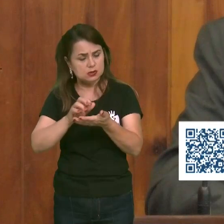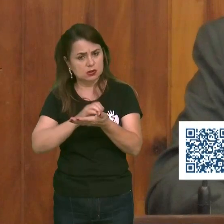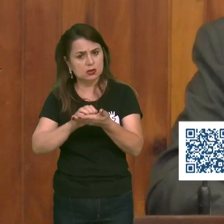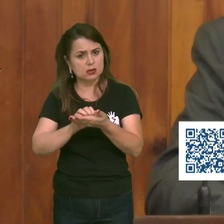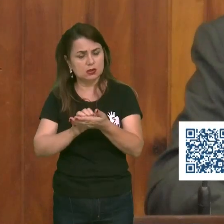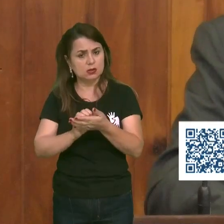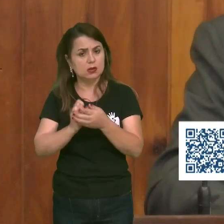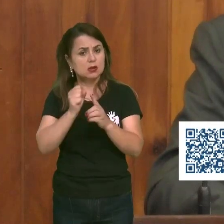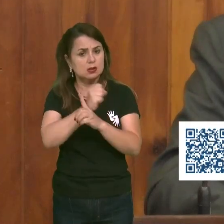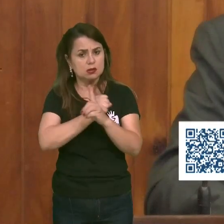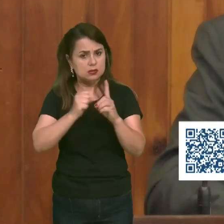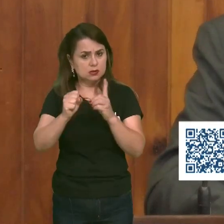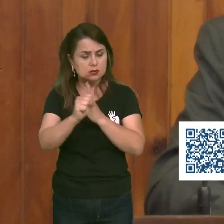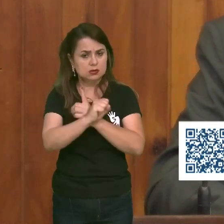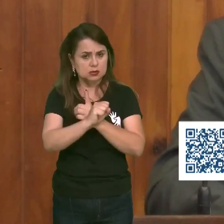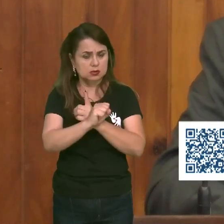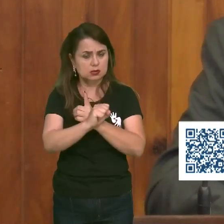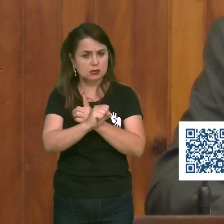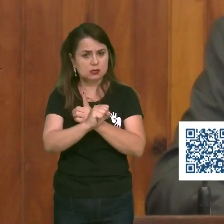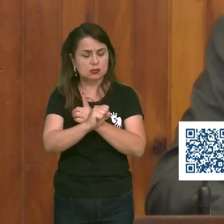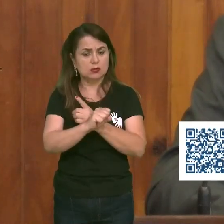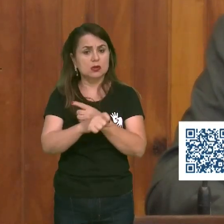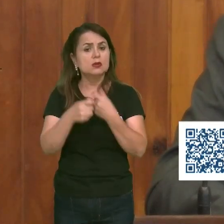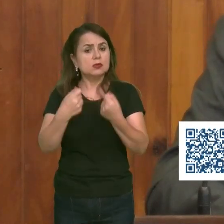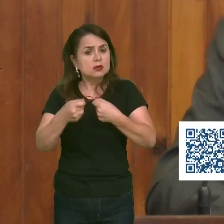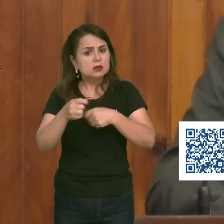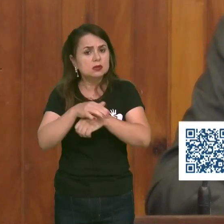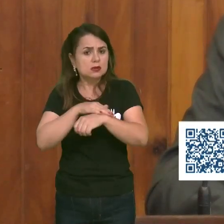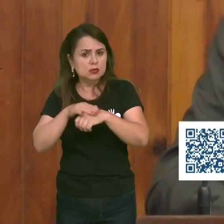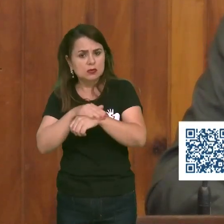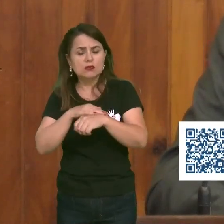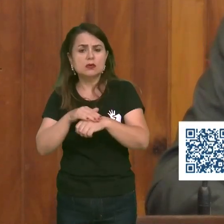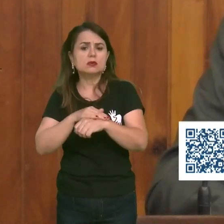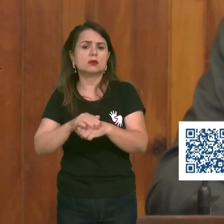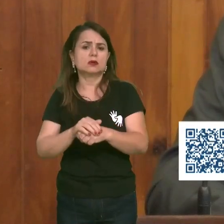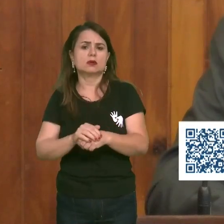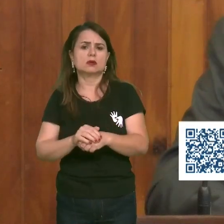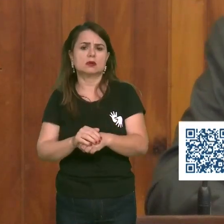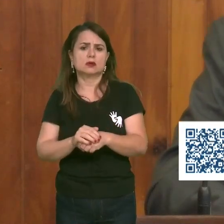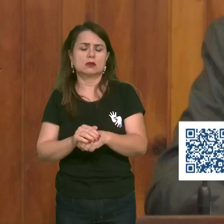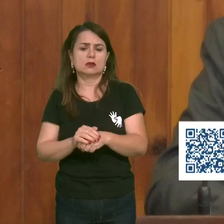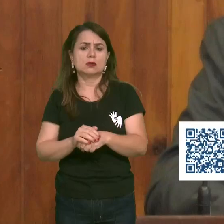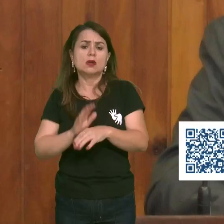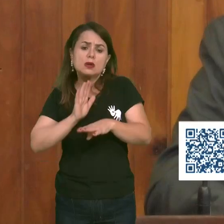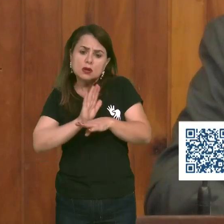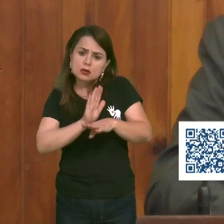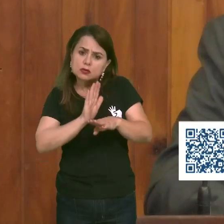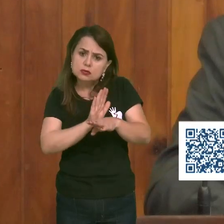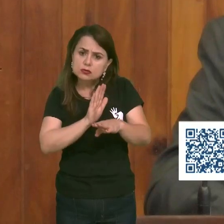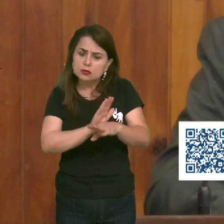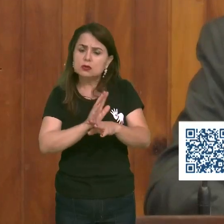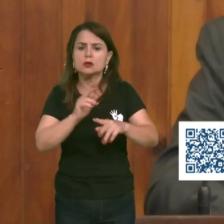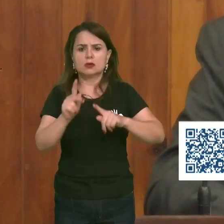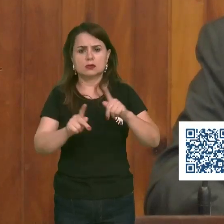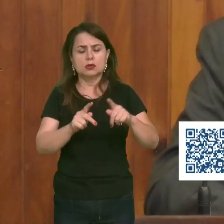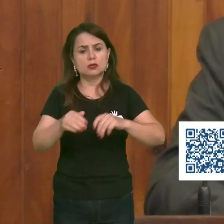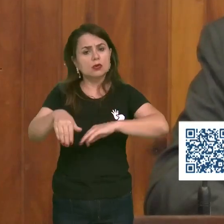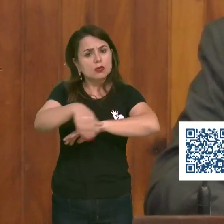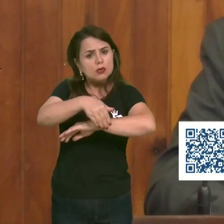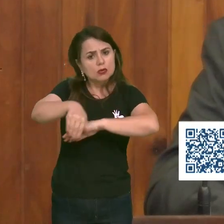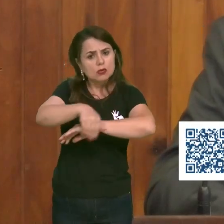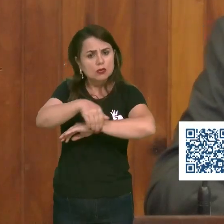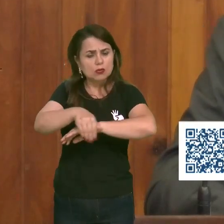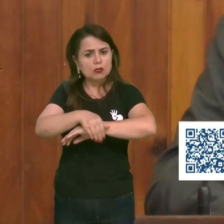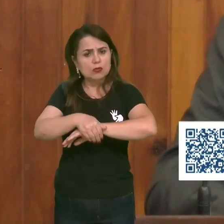se conversa que tem aí uma assistência para que